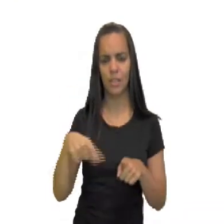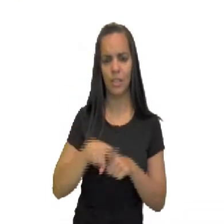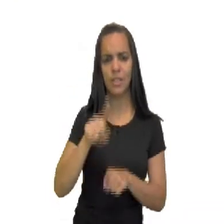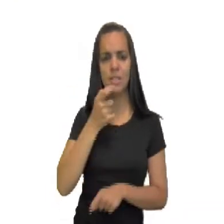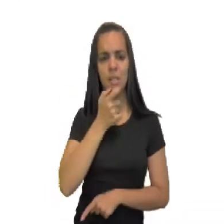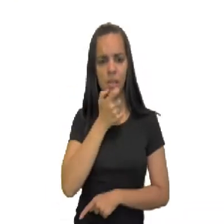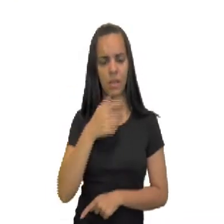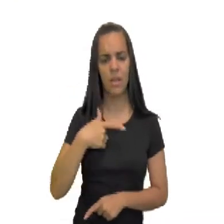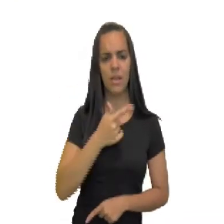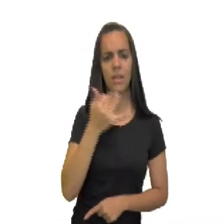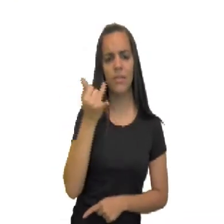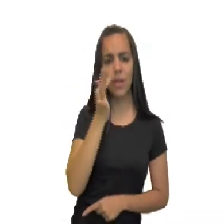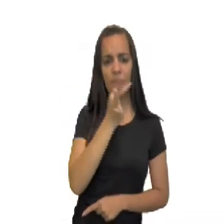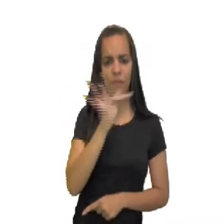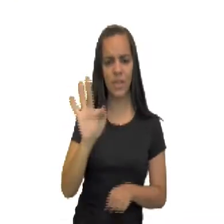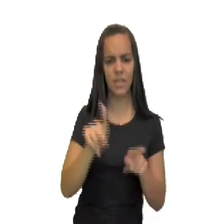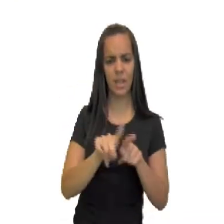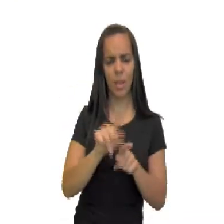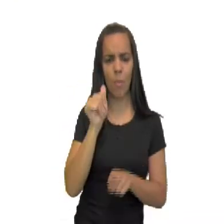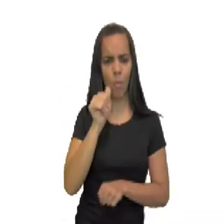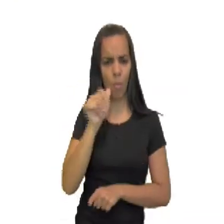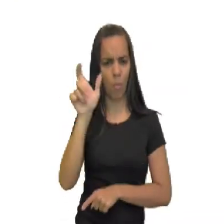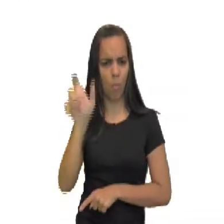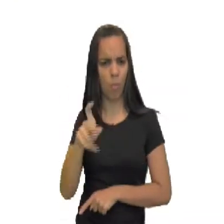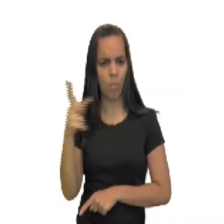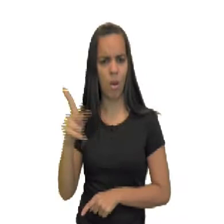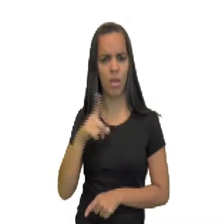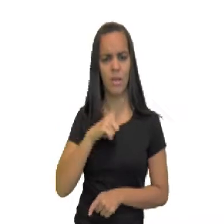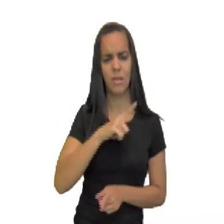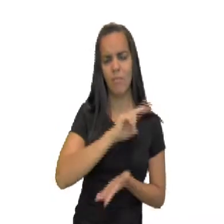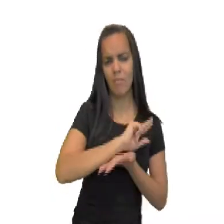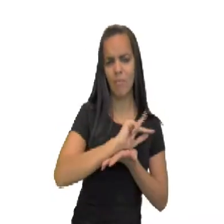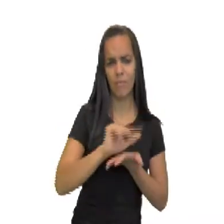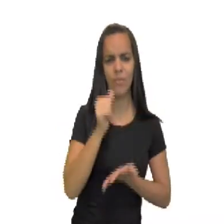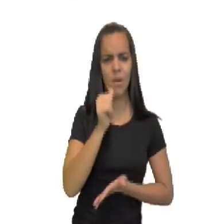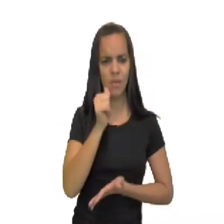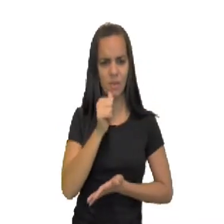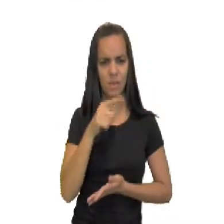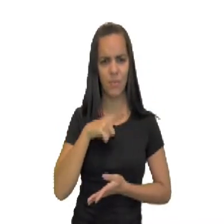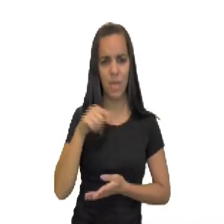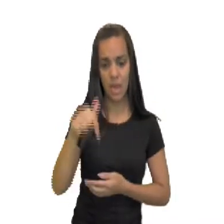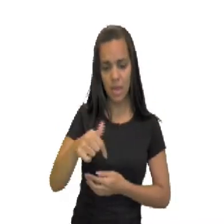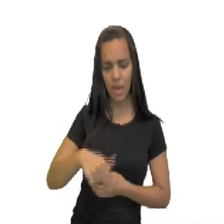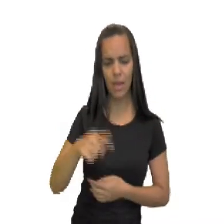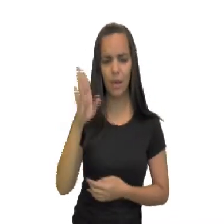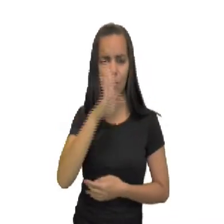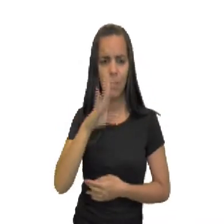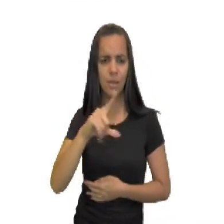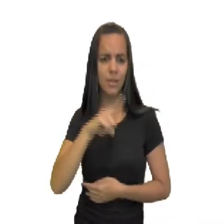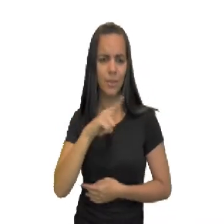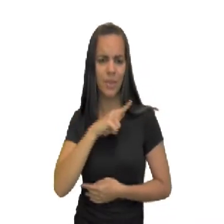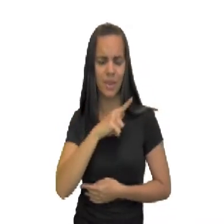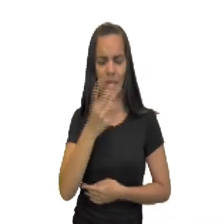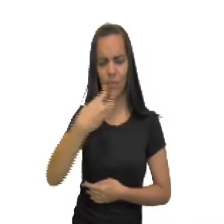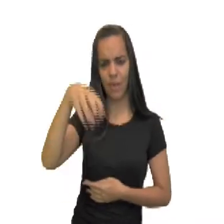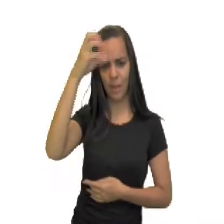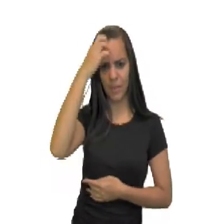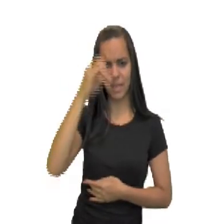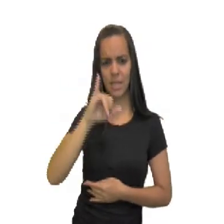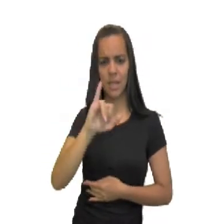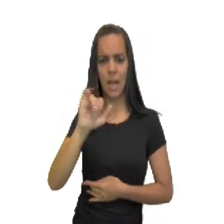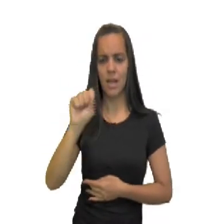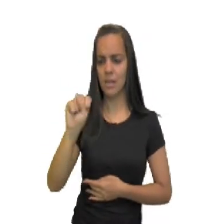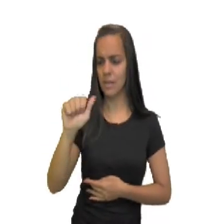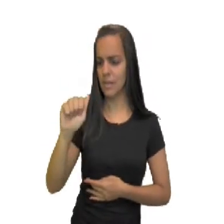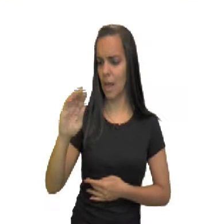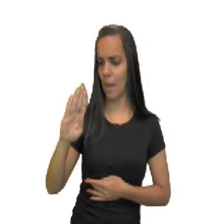da França, Princesa Leopoldina e Princesa Isabel aqui no Brasil, entre tantas